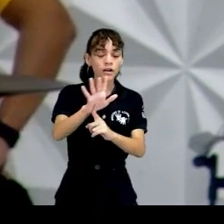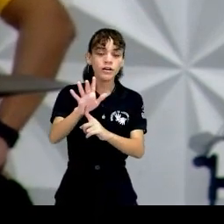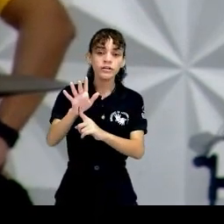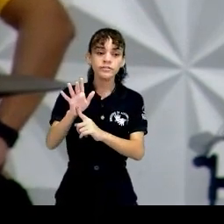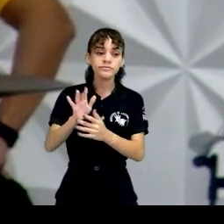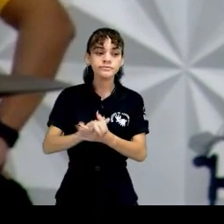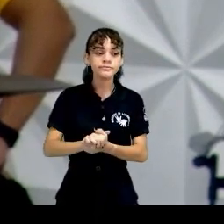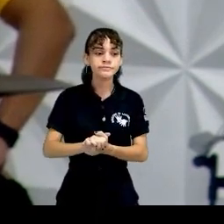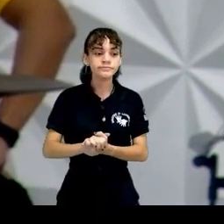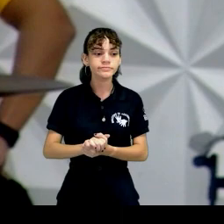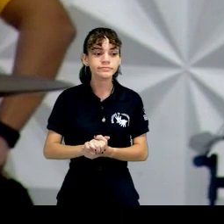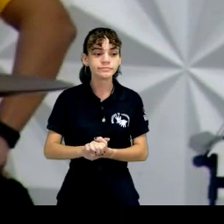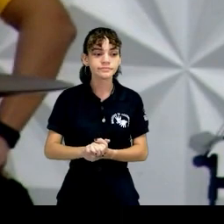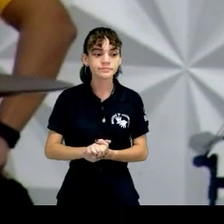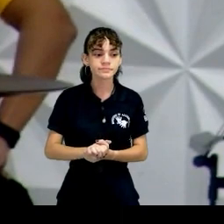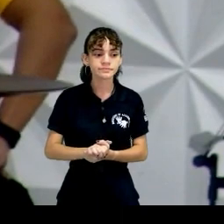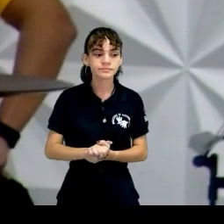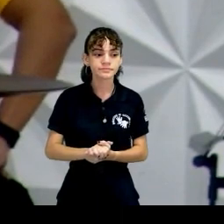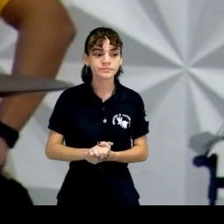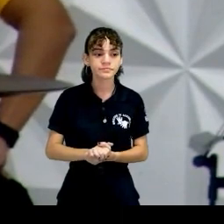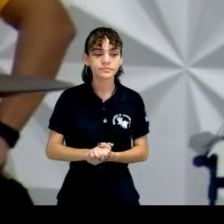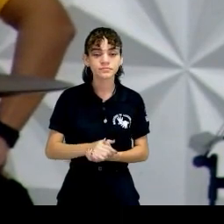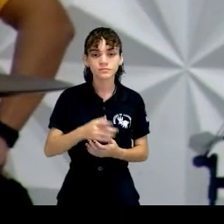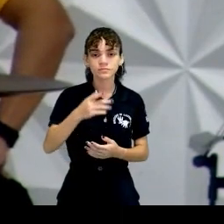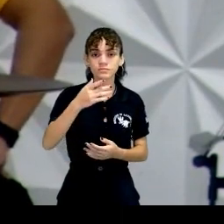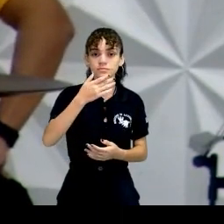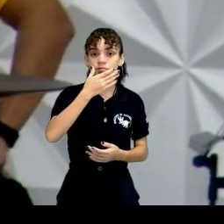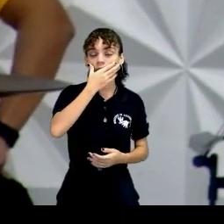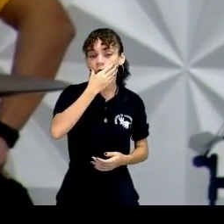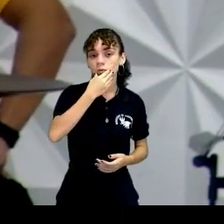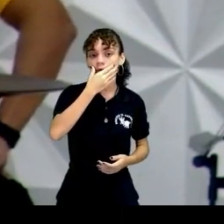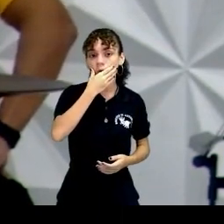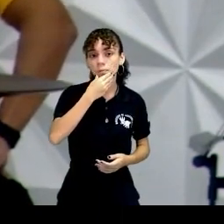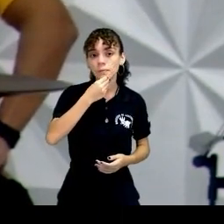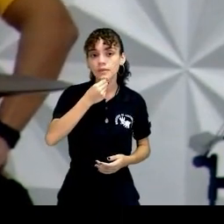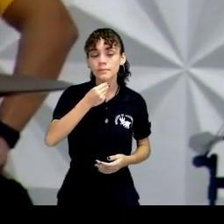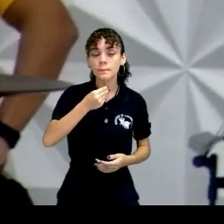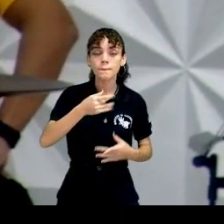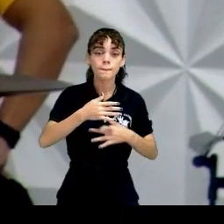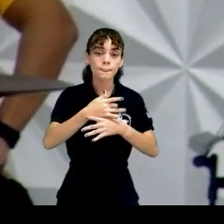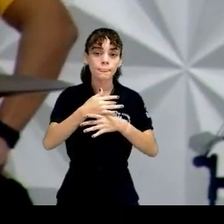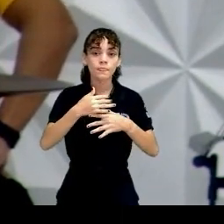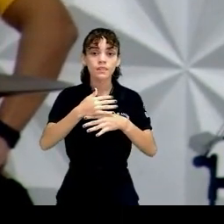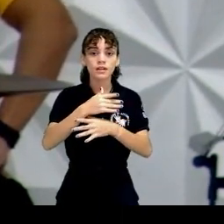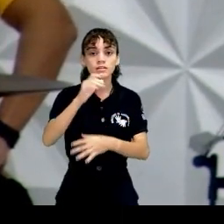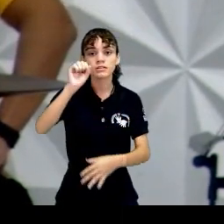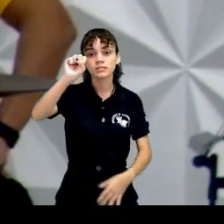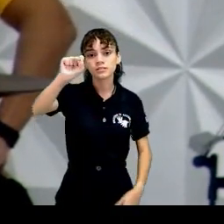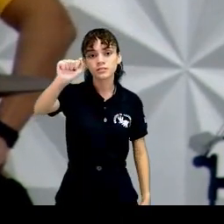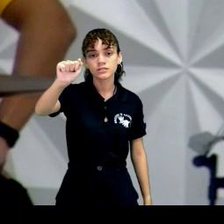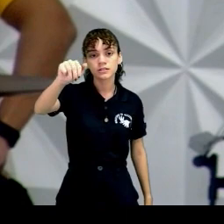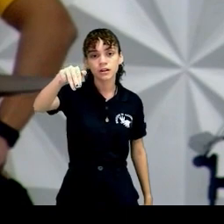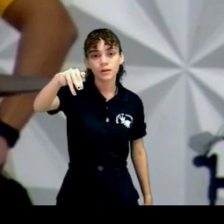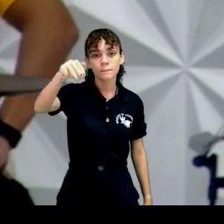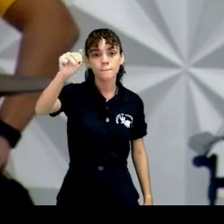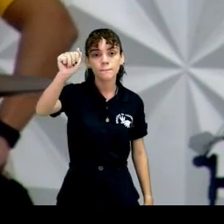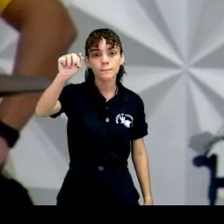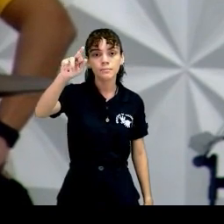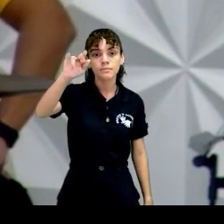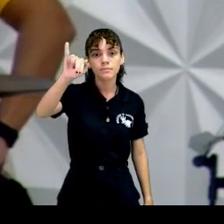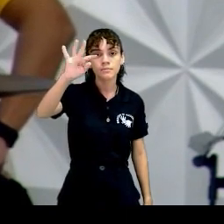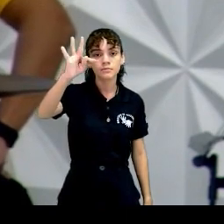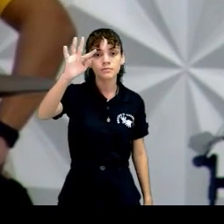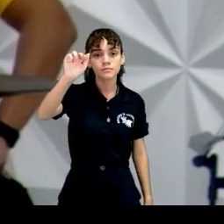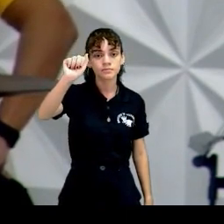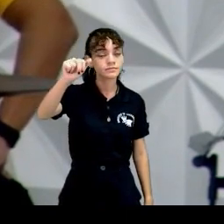judeus, existia um samaritano. O propósito, o motivo, a necessidade comum, os fez